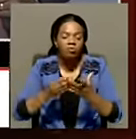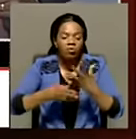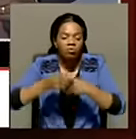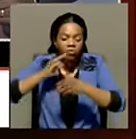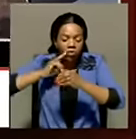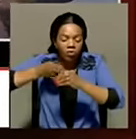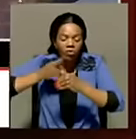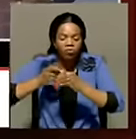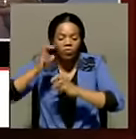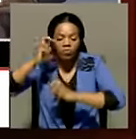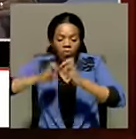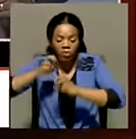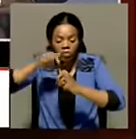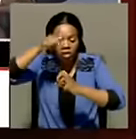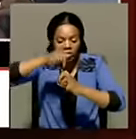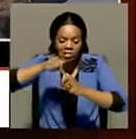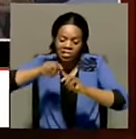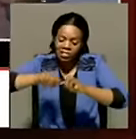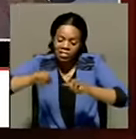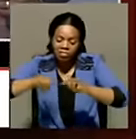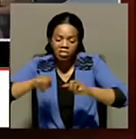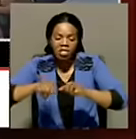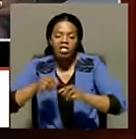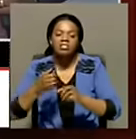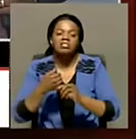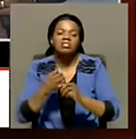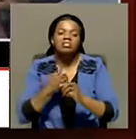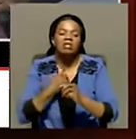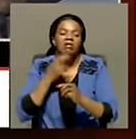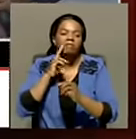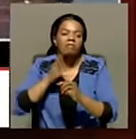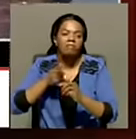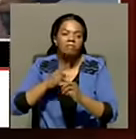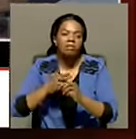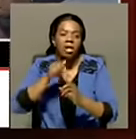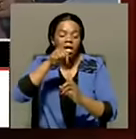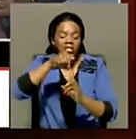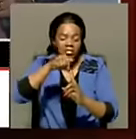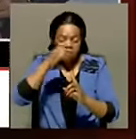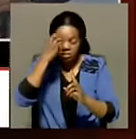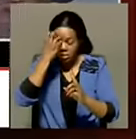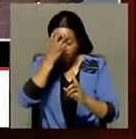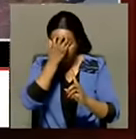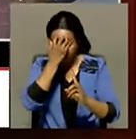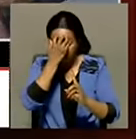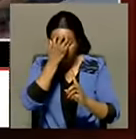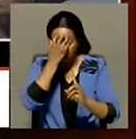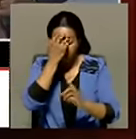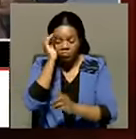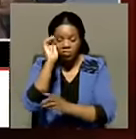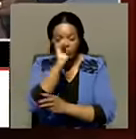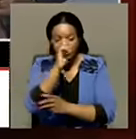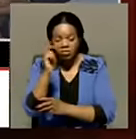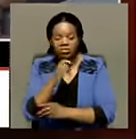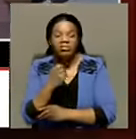provenientes do petróleo. Os Estados Unidos estão presentes numa destas refinarias, a do Soio, através de uma